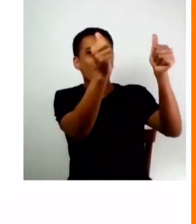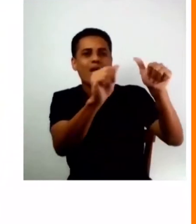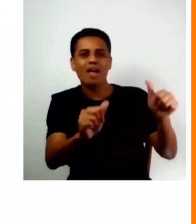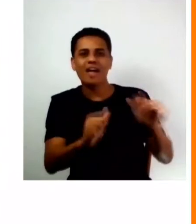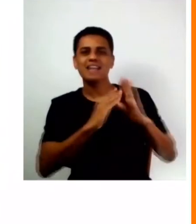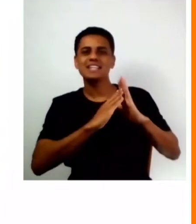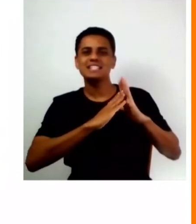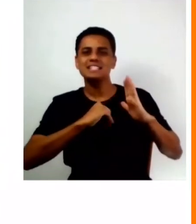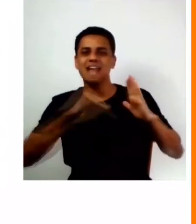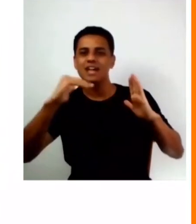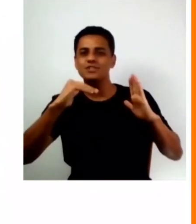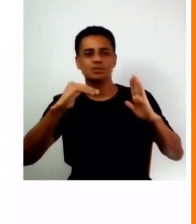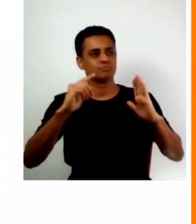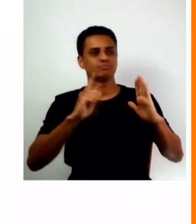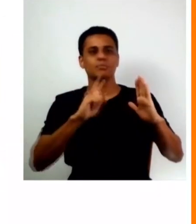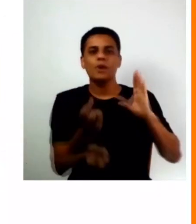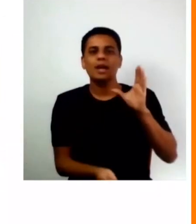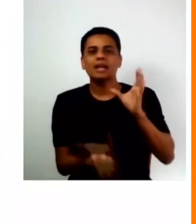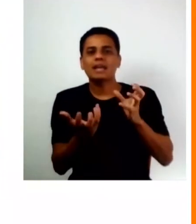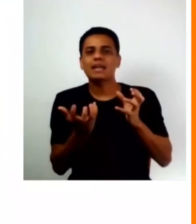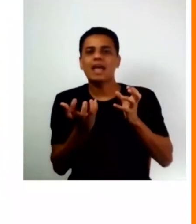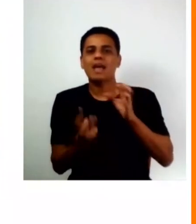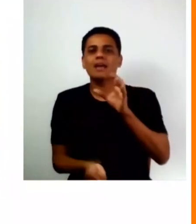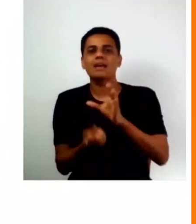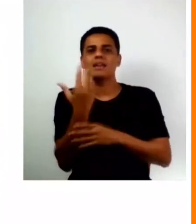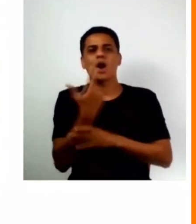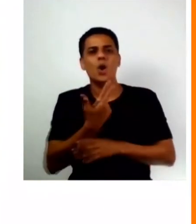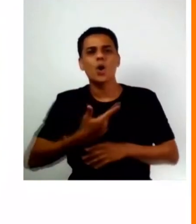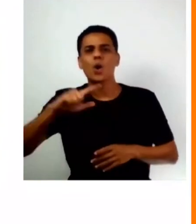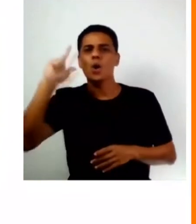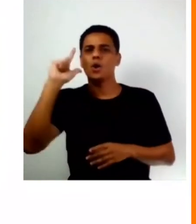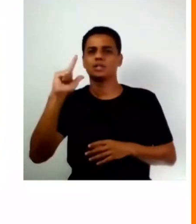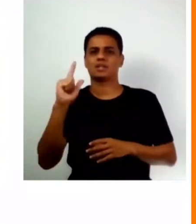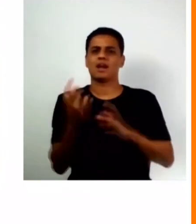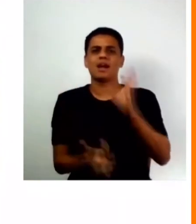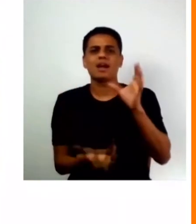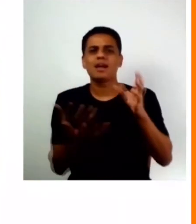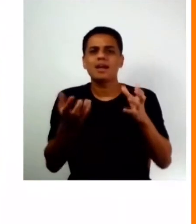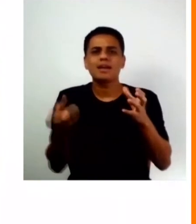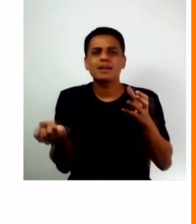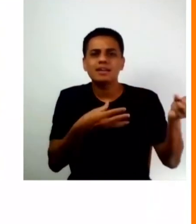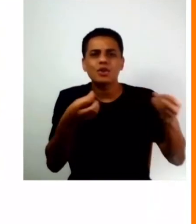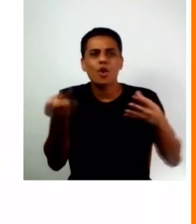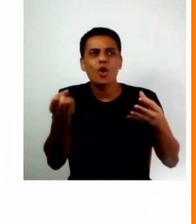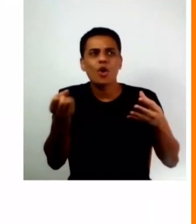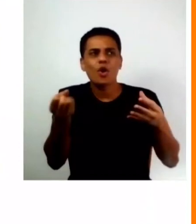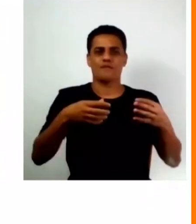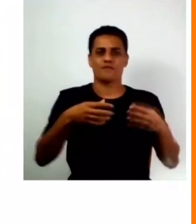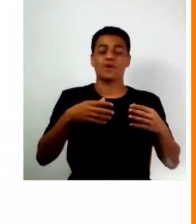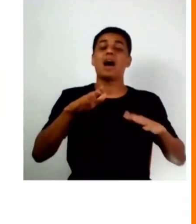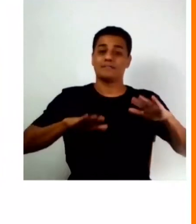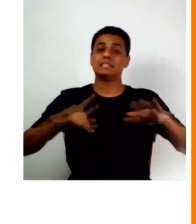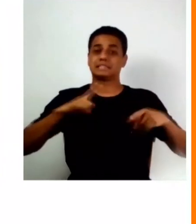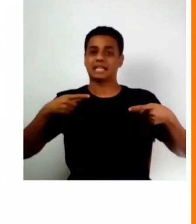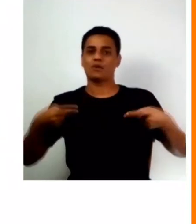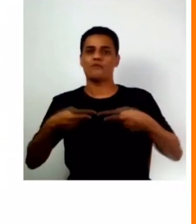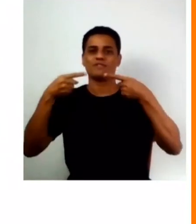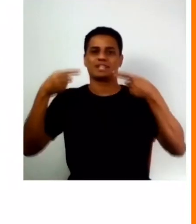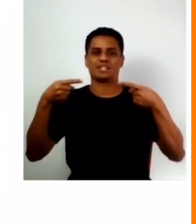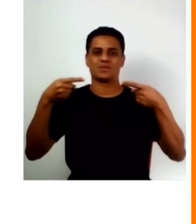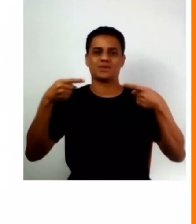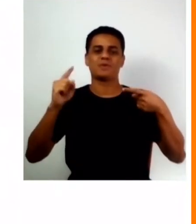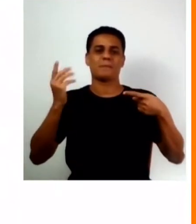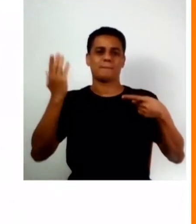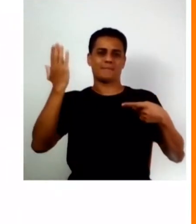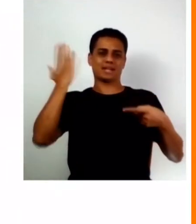Busca vanguardias, busca rupturas. Astería a veces busca conflito entre pasado e